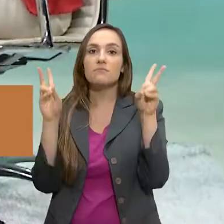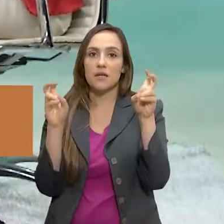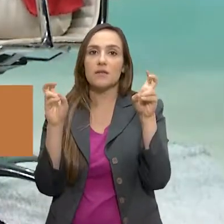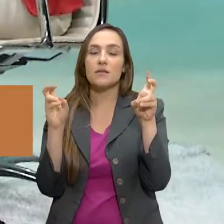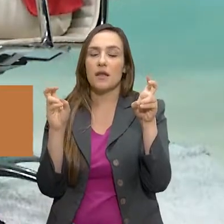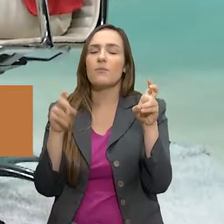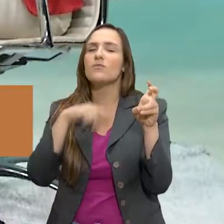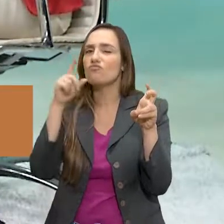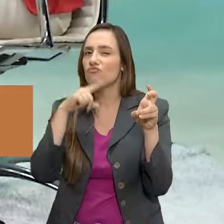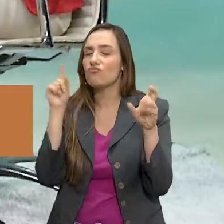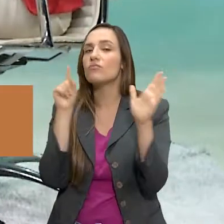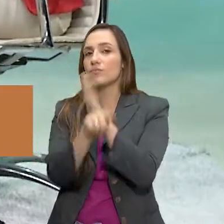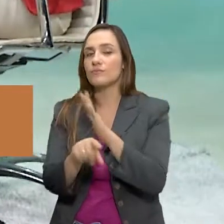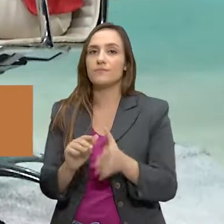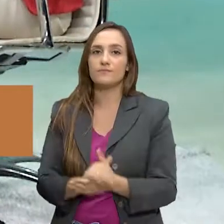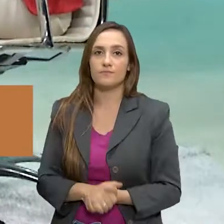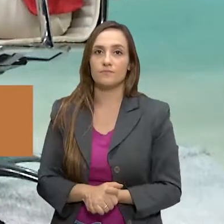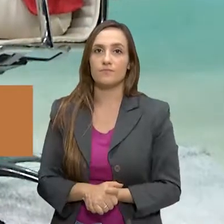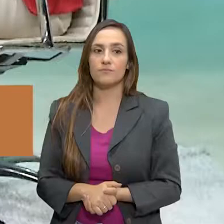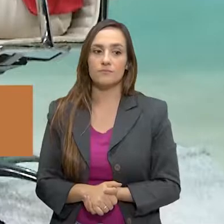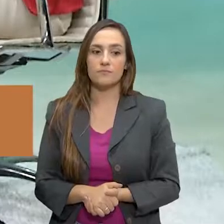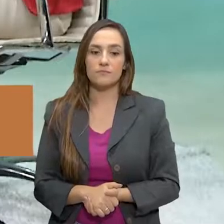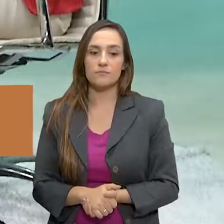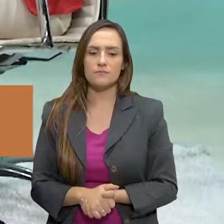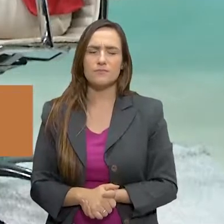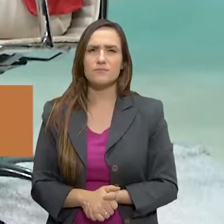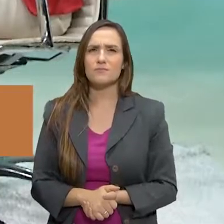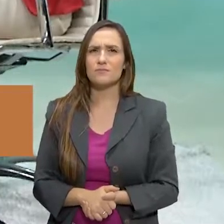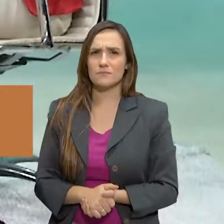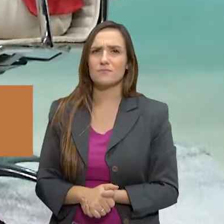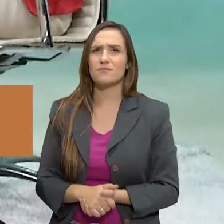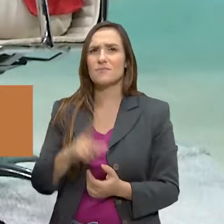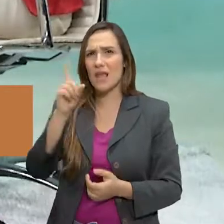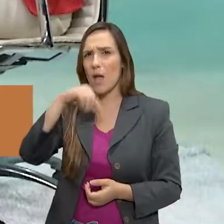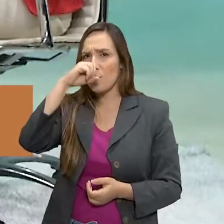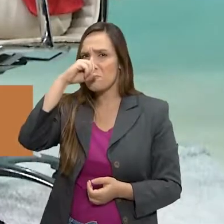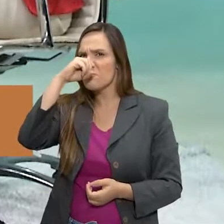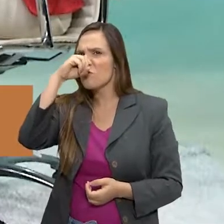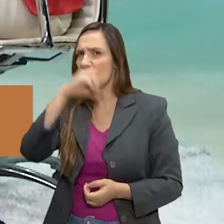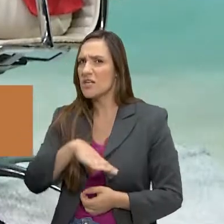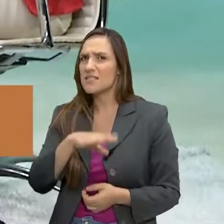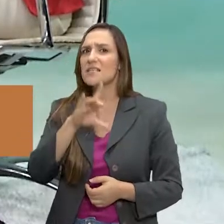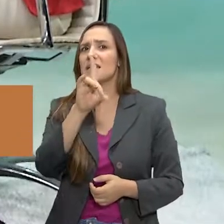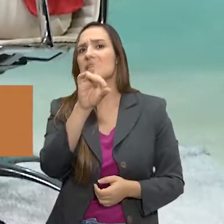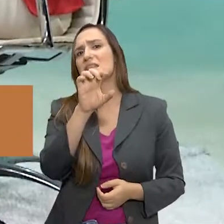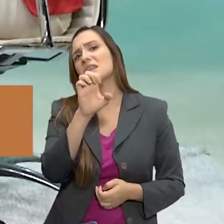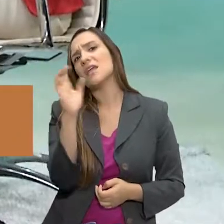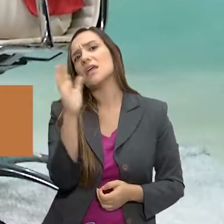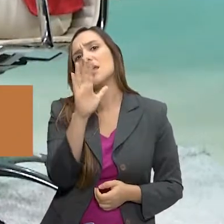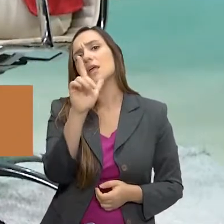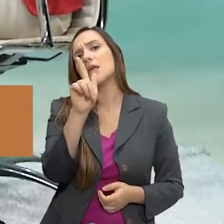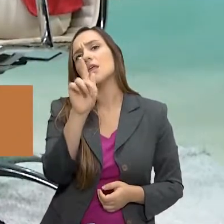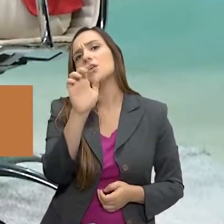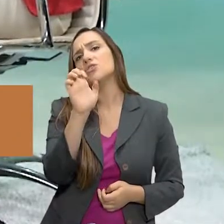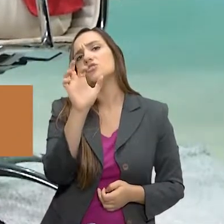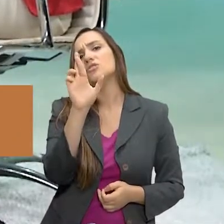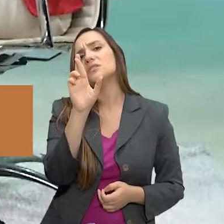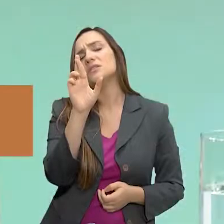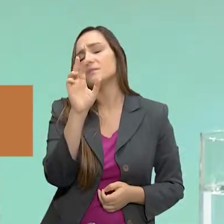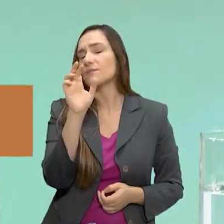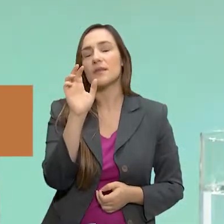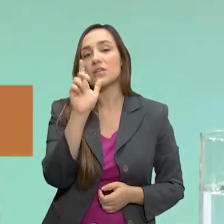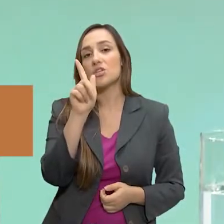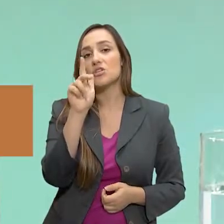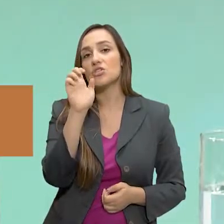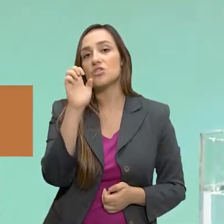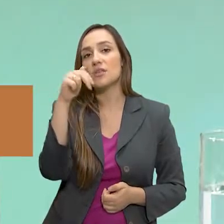ainda relacionada ao tema, mas a gente quer tirar uma dúvida. Essa seria um tipo de violência de gênero? Por quê?